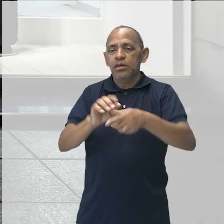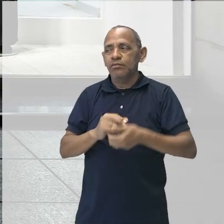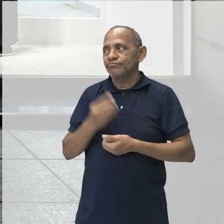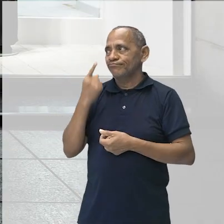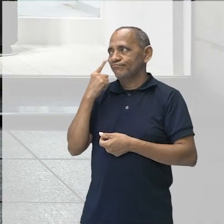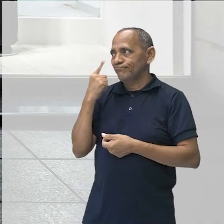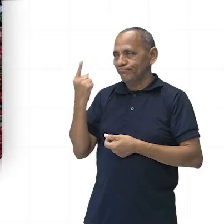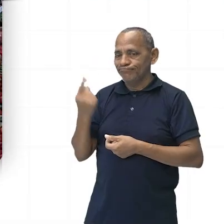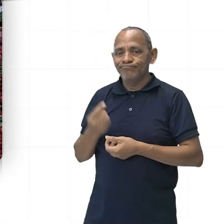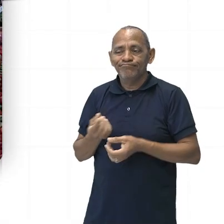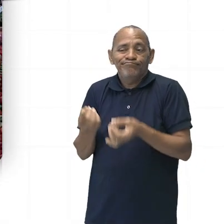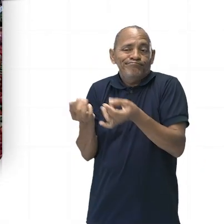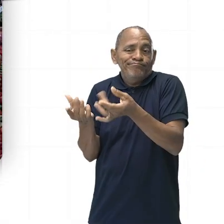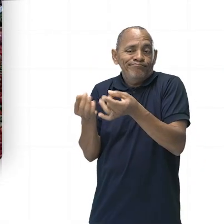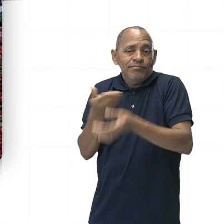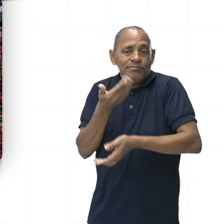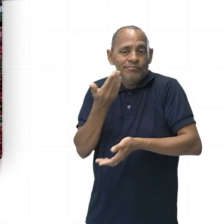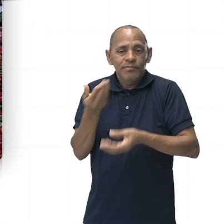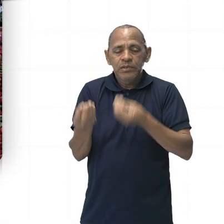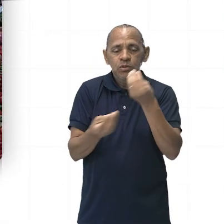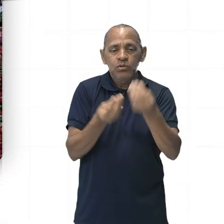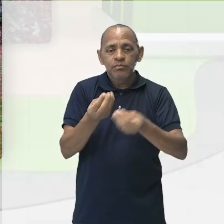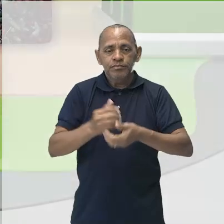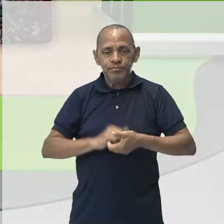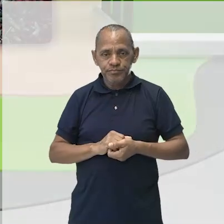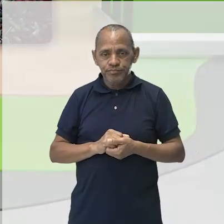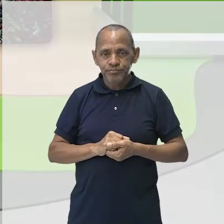de alimentos.